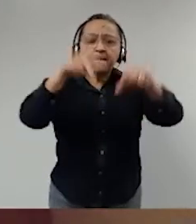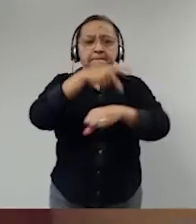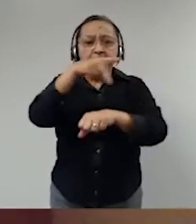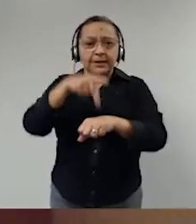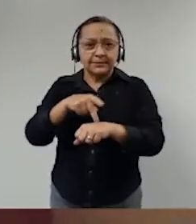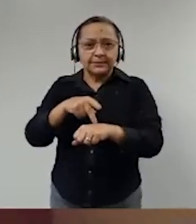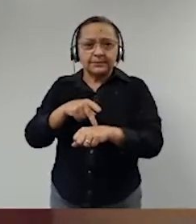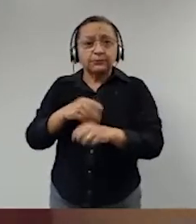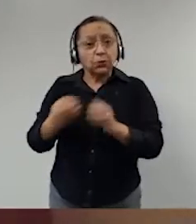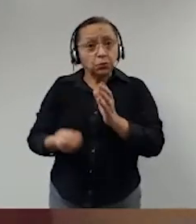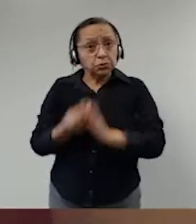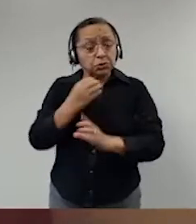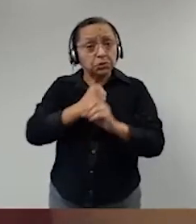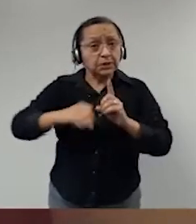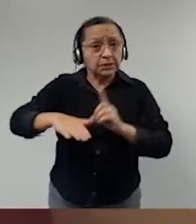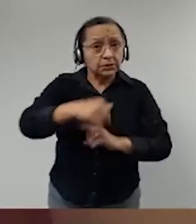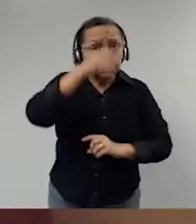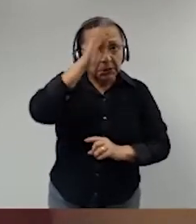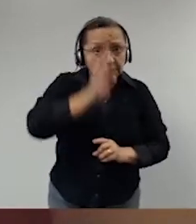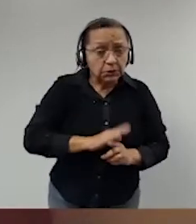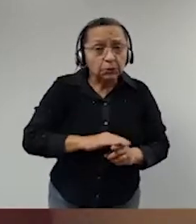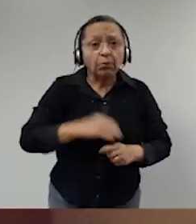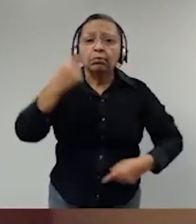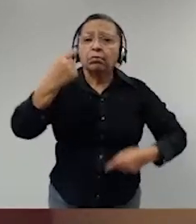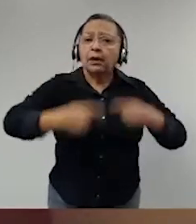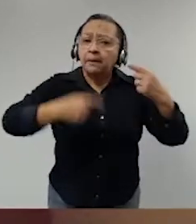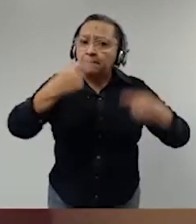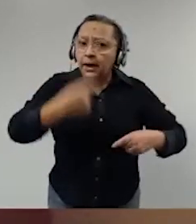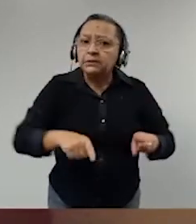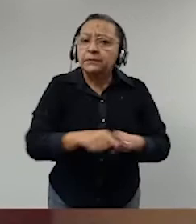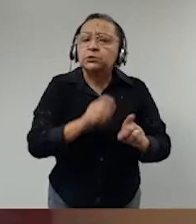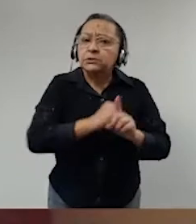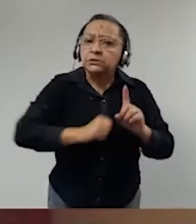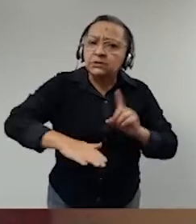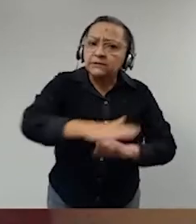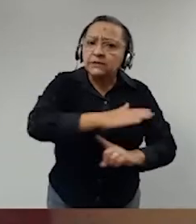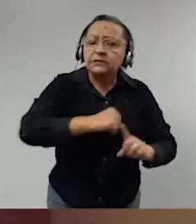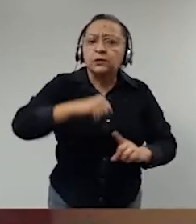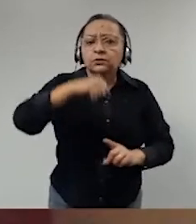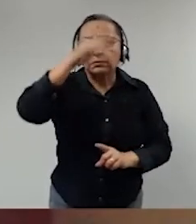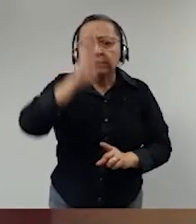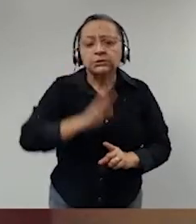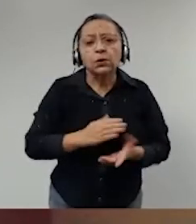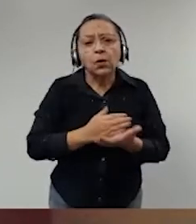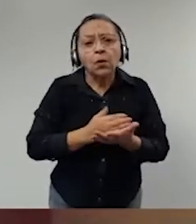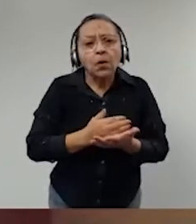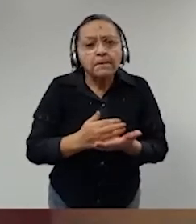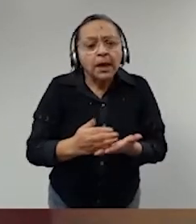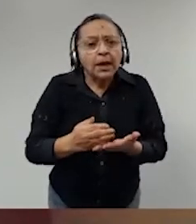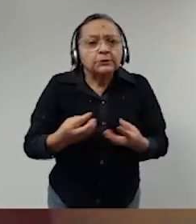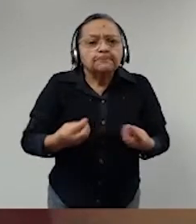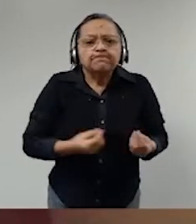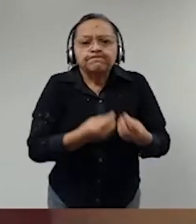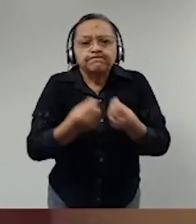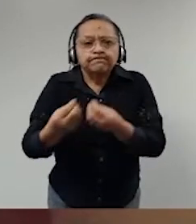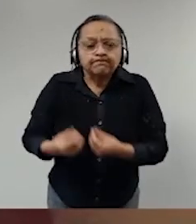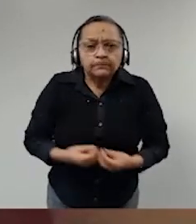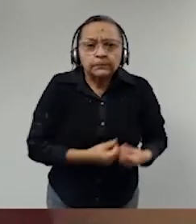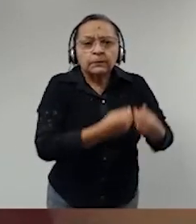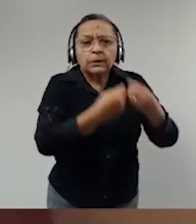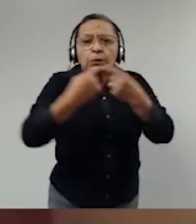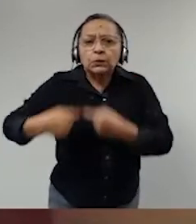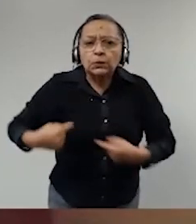do Brasil, um debate sobre a identidade nacional. Começa, portanto, um fervilhar das